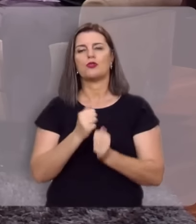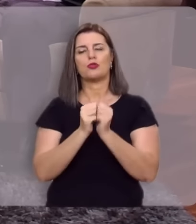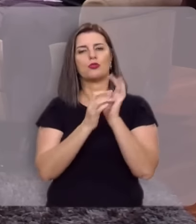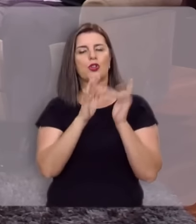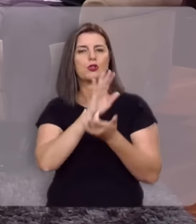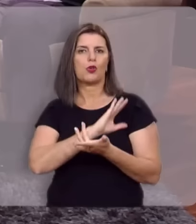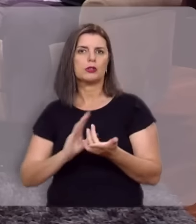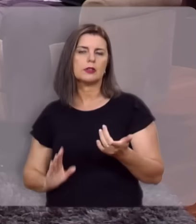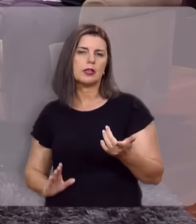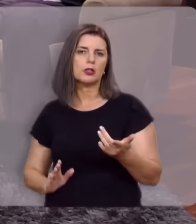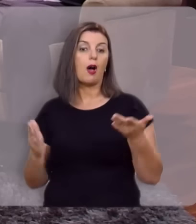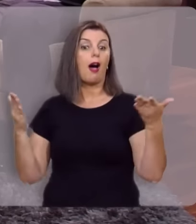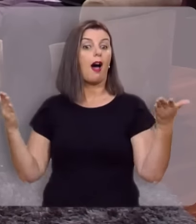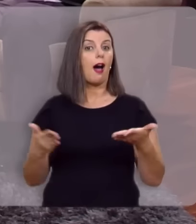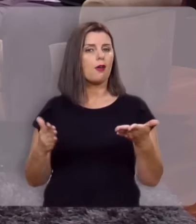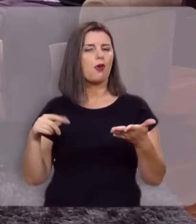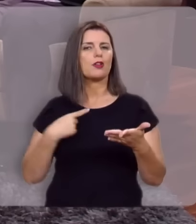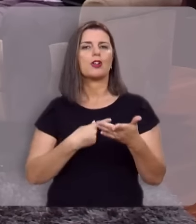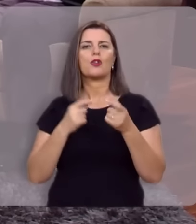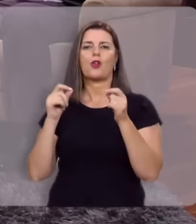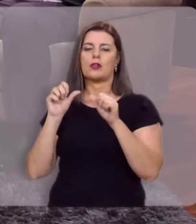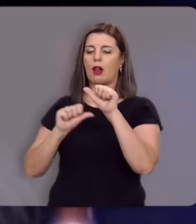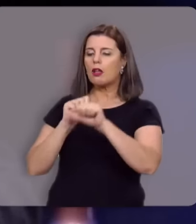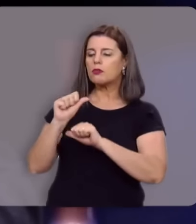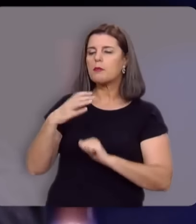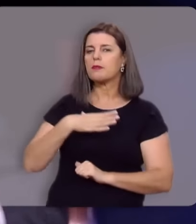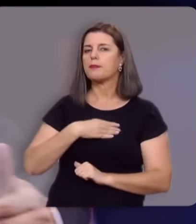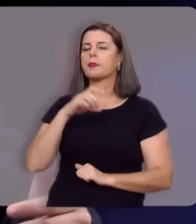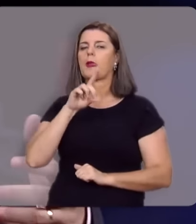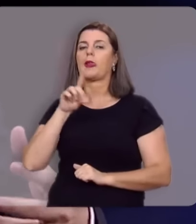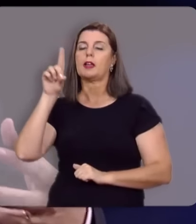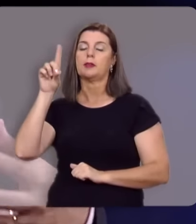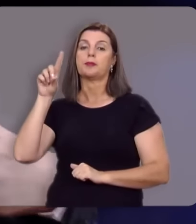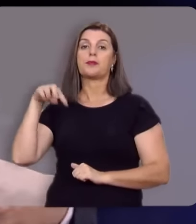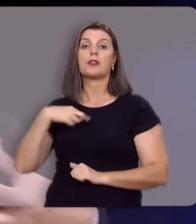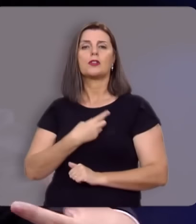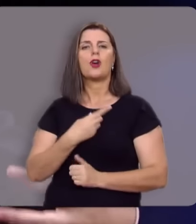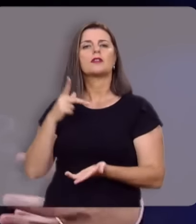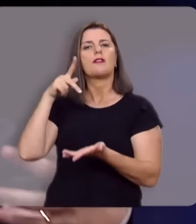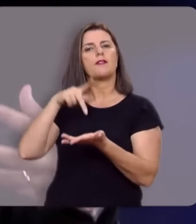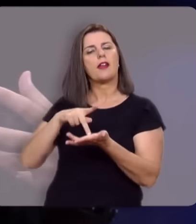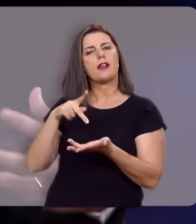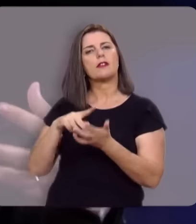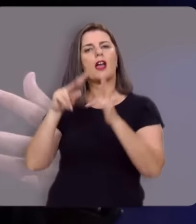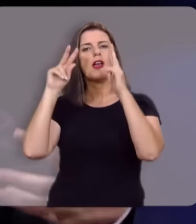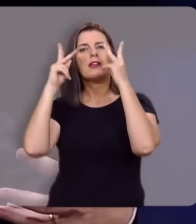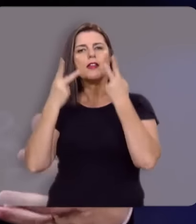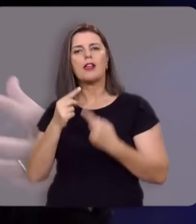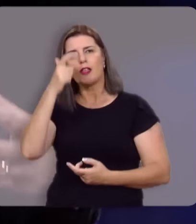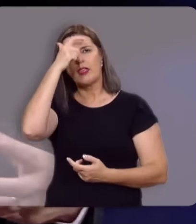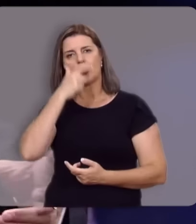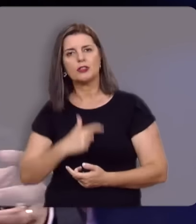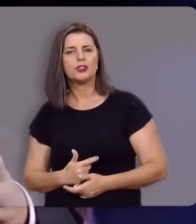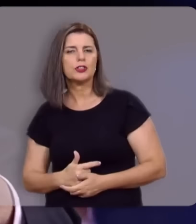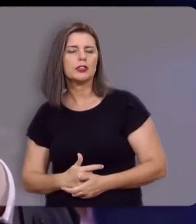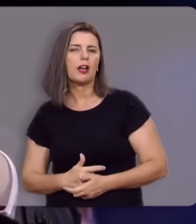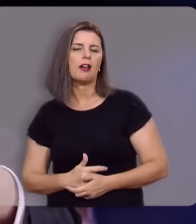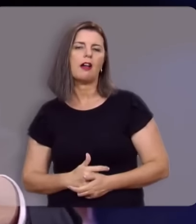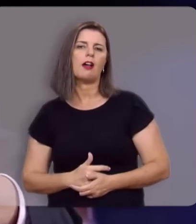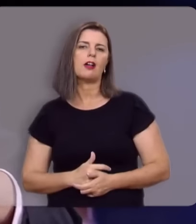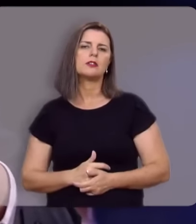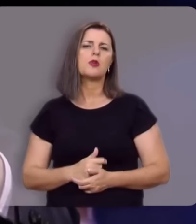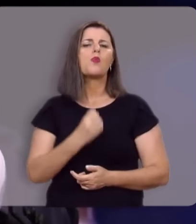Deus em Cristo Jesus. Agora nós fomos feitos filhos de Deus e essa é a nossa verdadeira identidade.